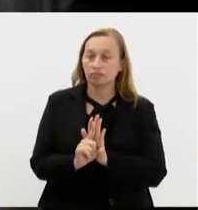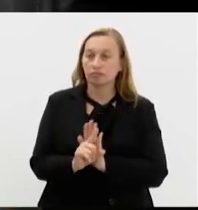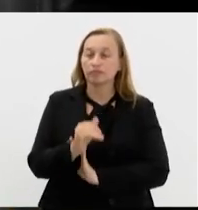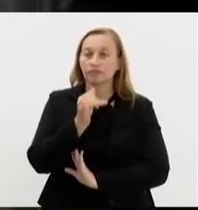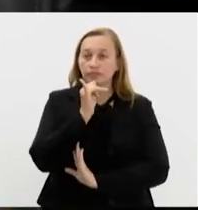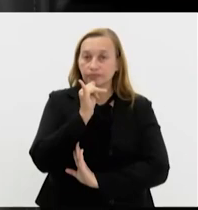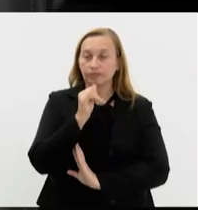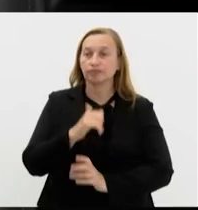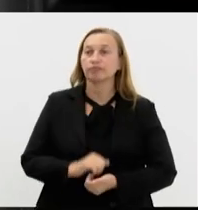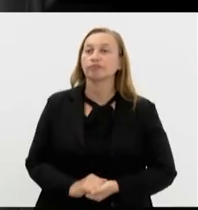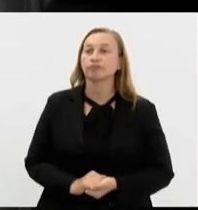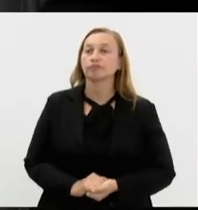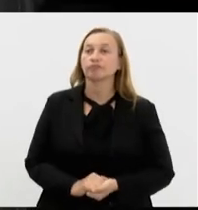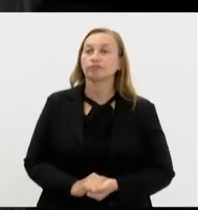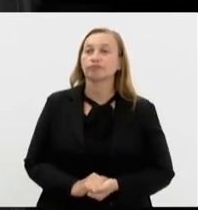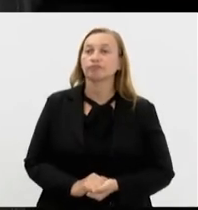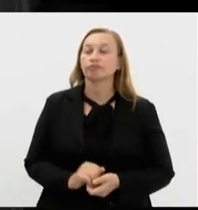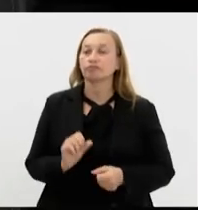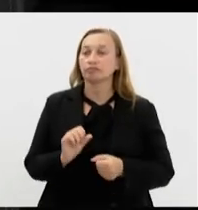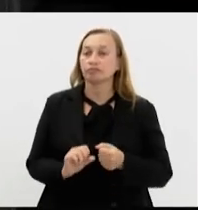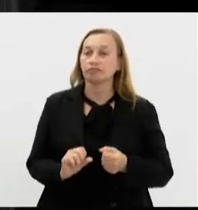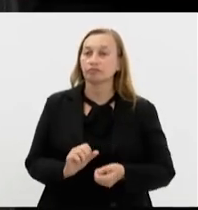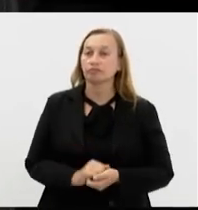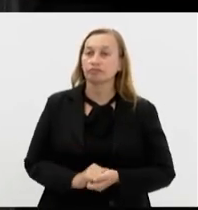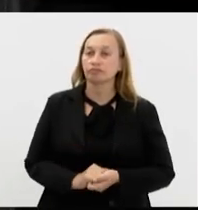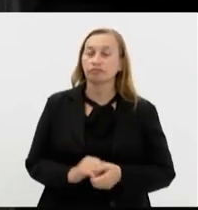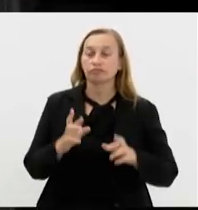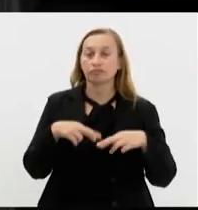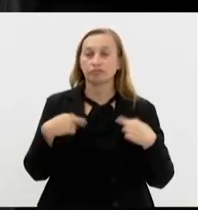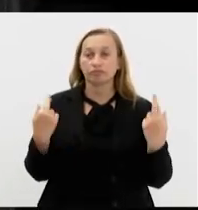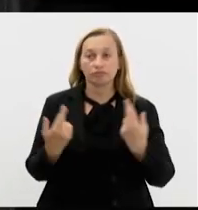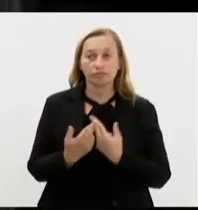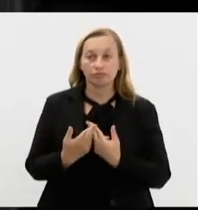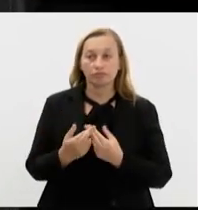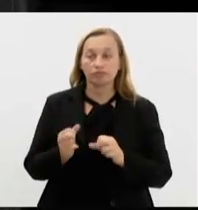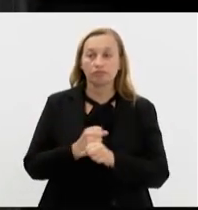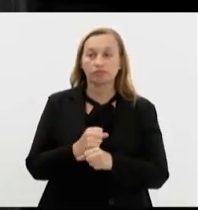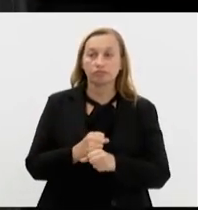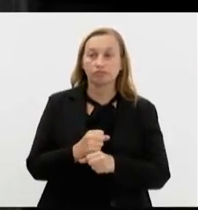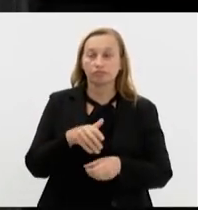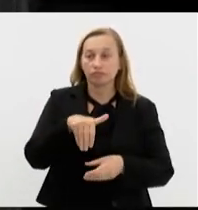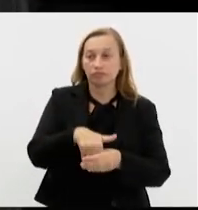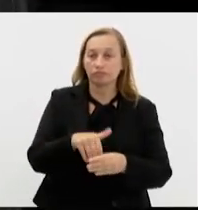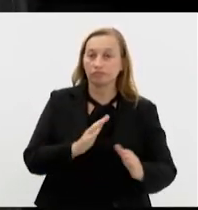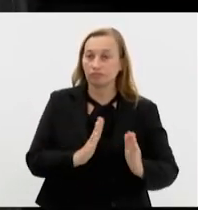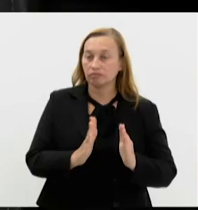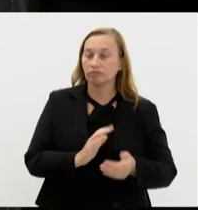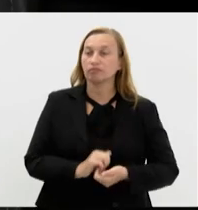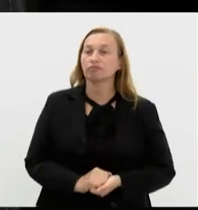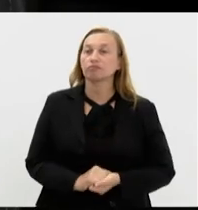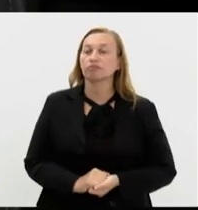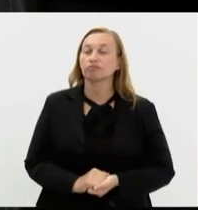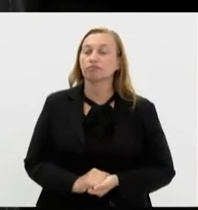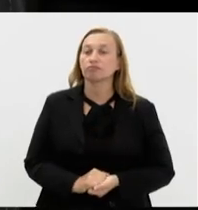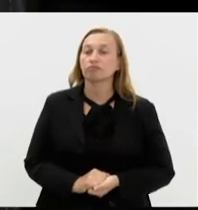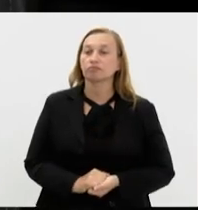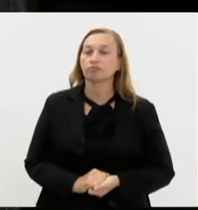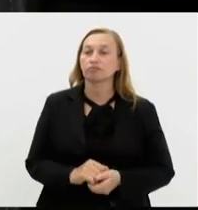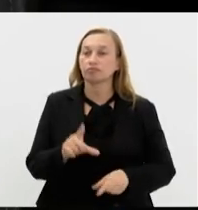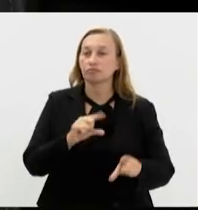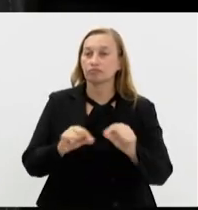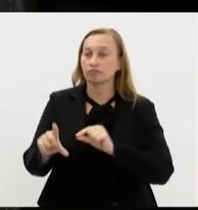exemplo para a realização daquelas reuniões que no ano eleitoral se destinam à seleção